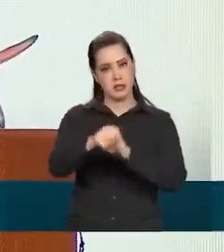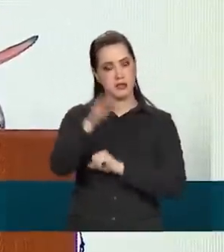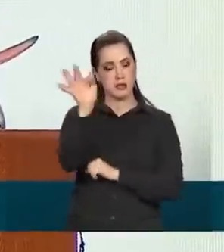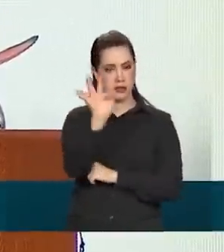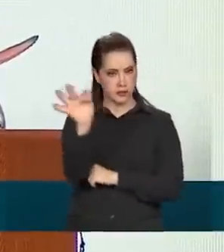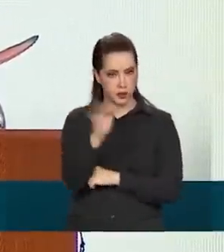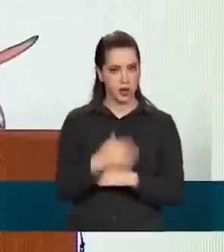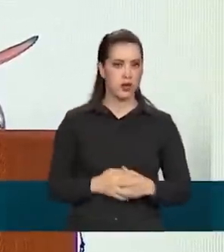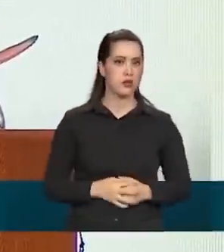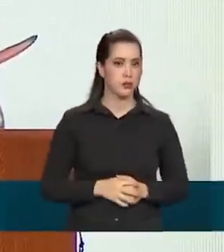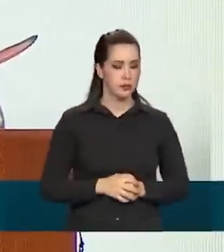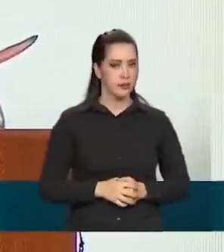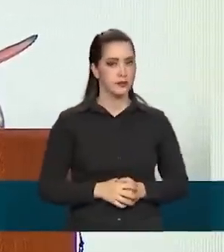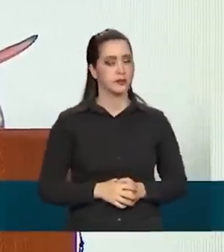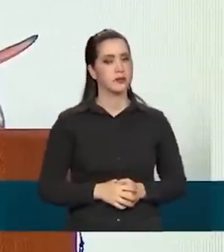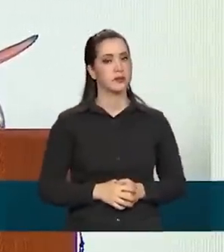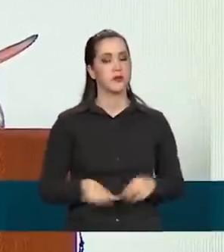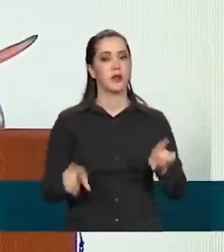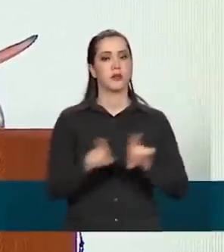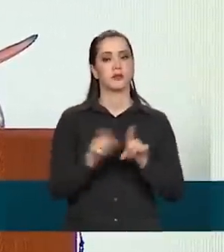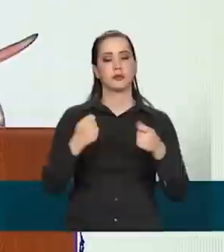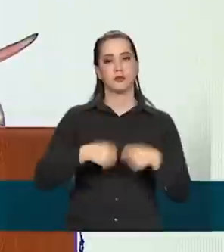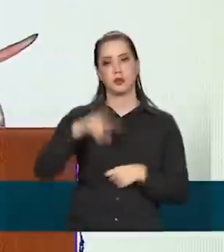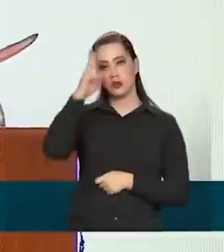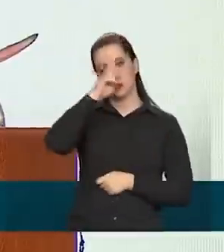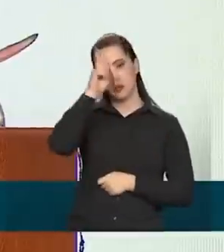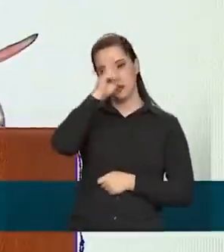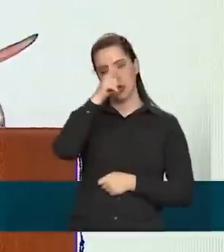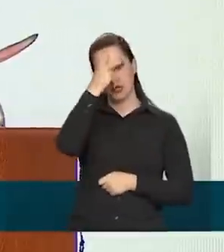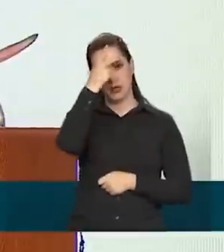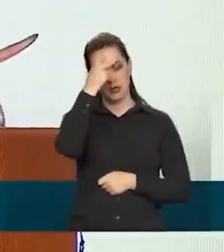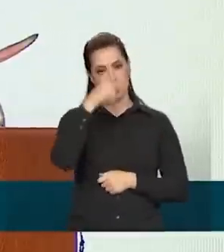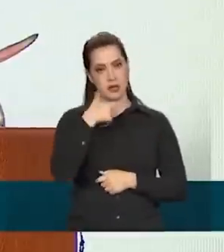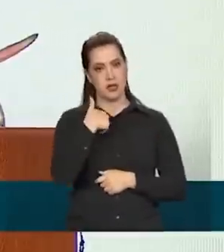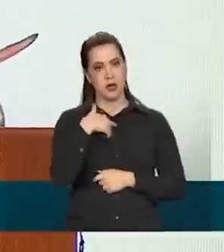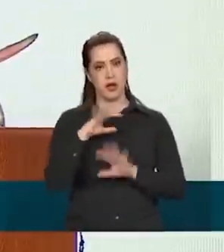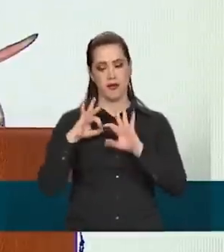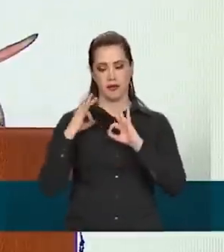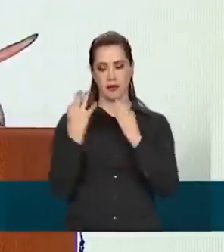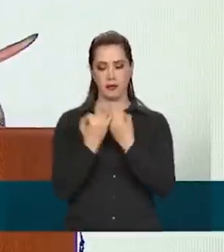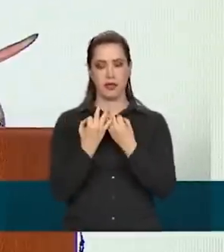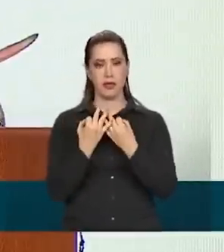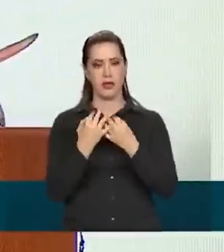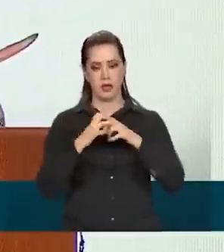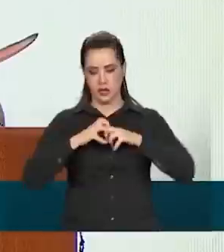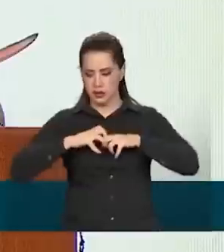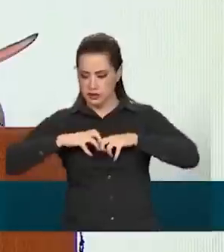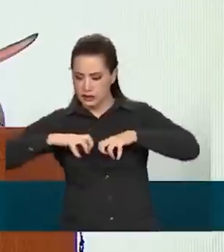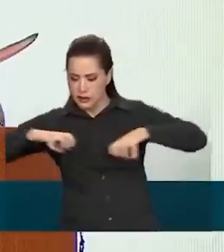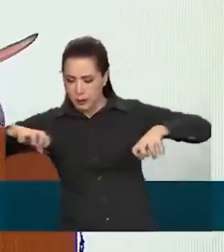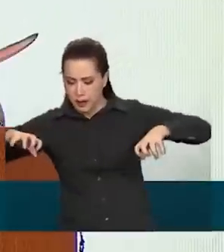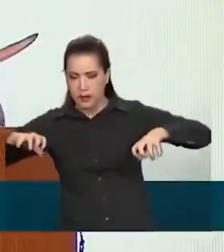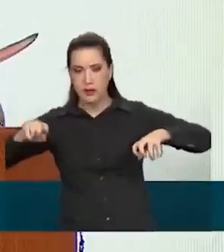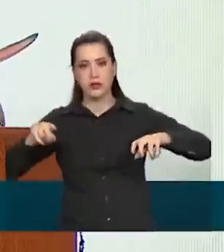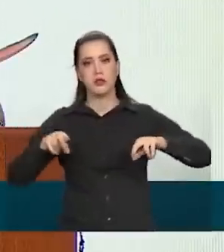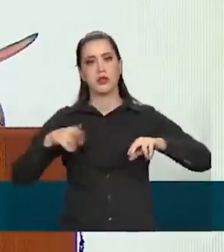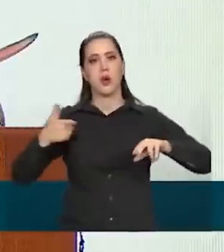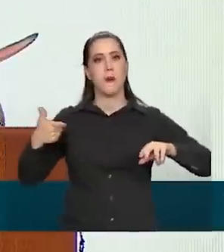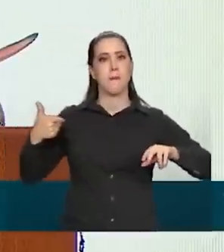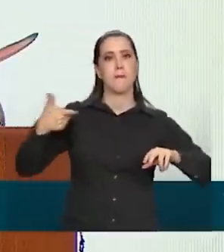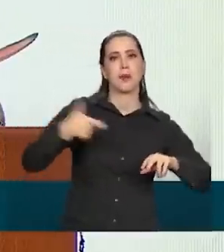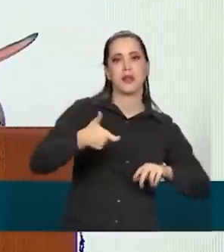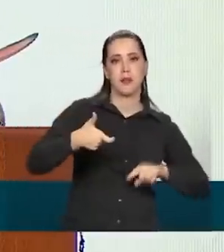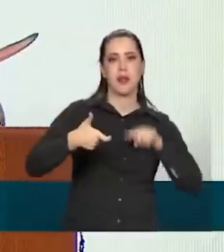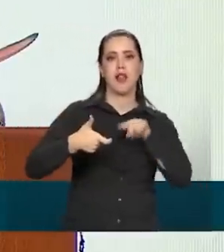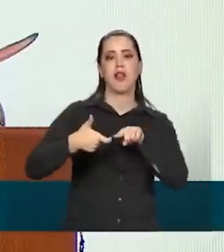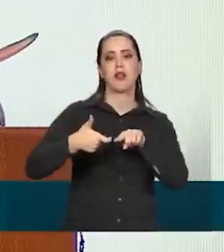Além disso, não posso deixar de lembrar os parentes que foram retirados de nosso convívio pela bala do